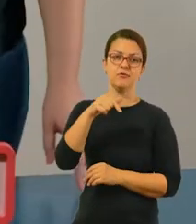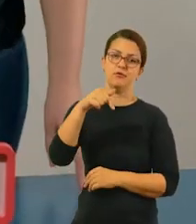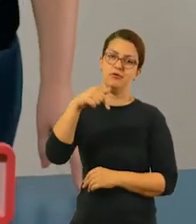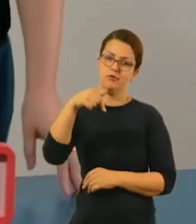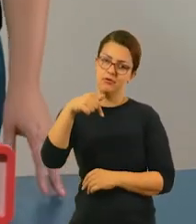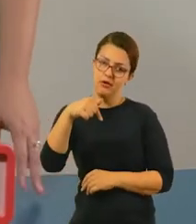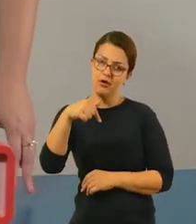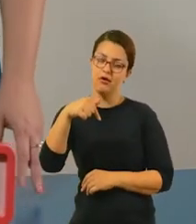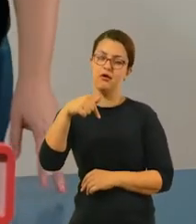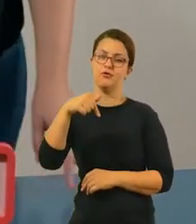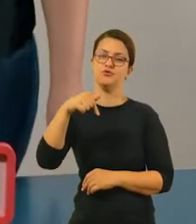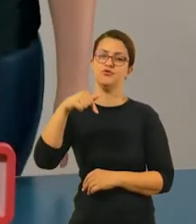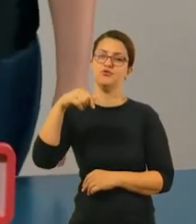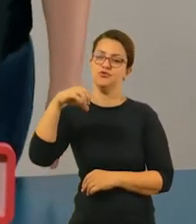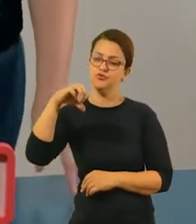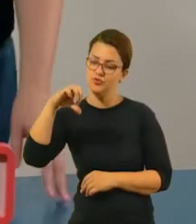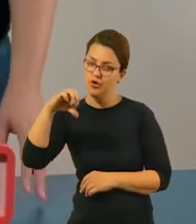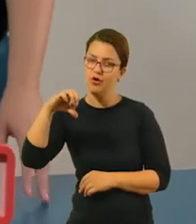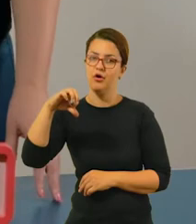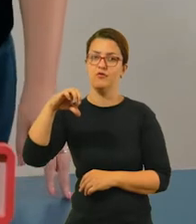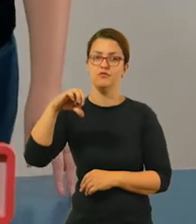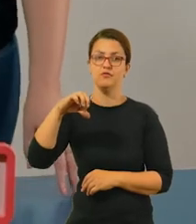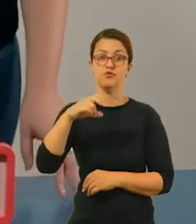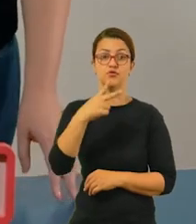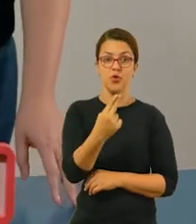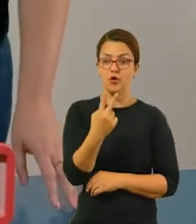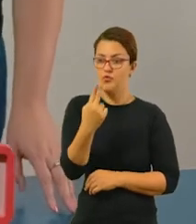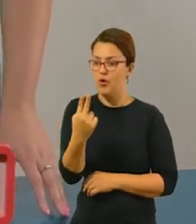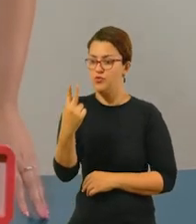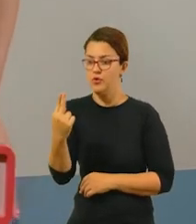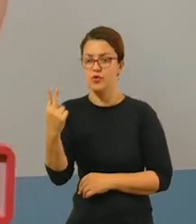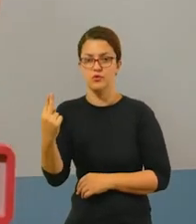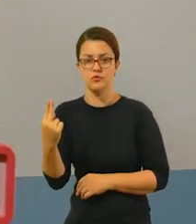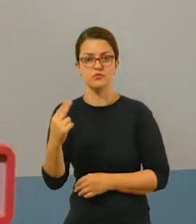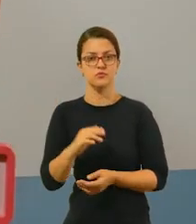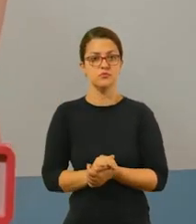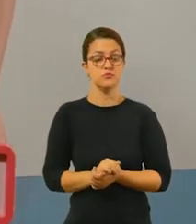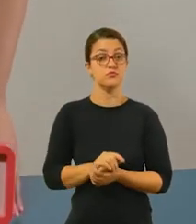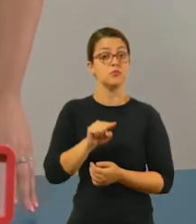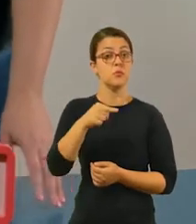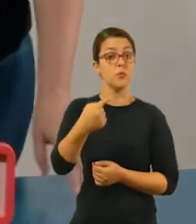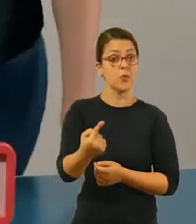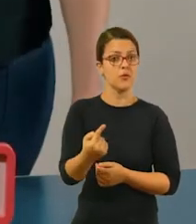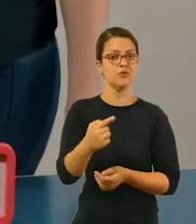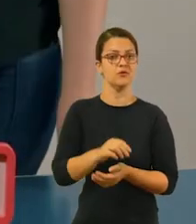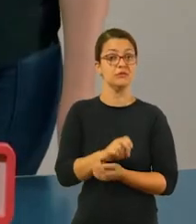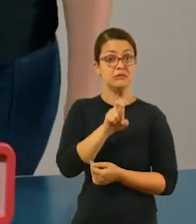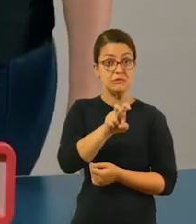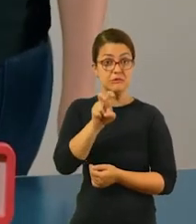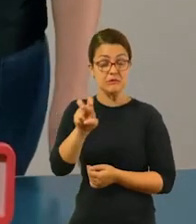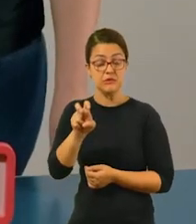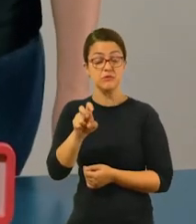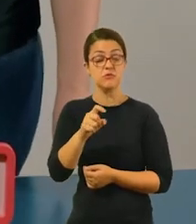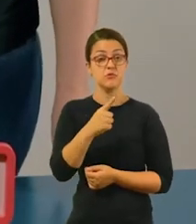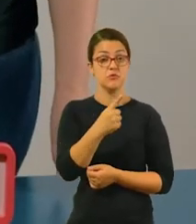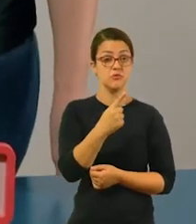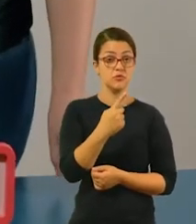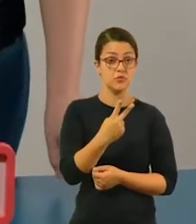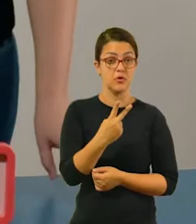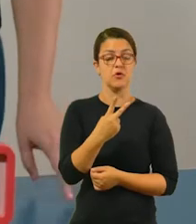5, 7, 9, tá bom? Depois de 5 em 5 partindo do